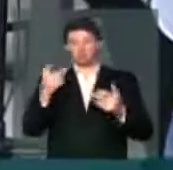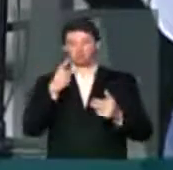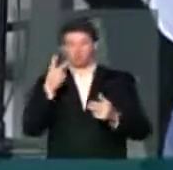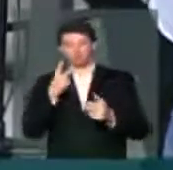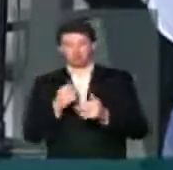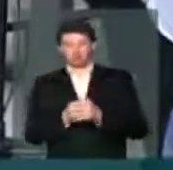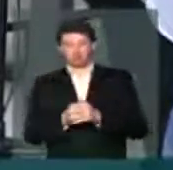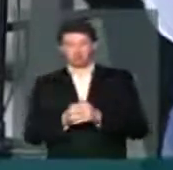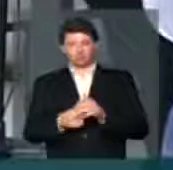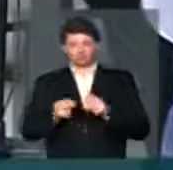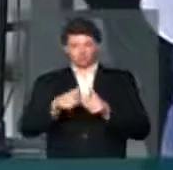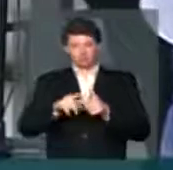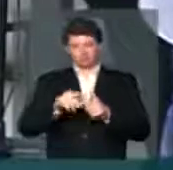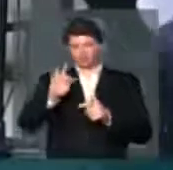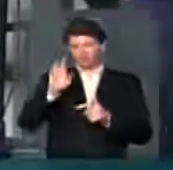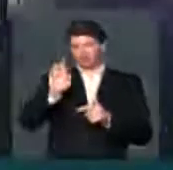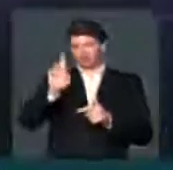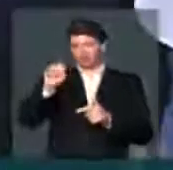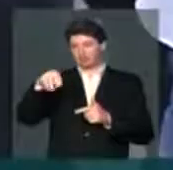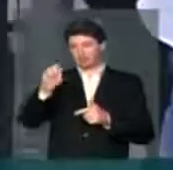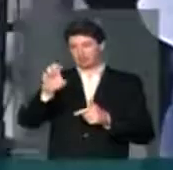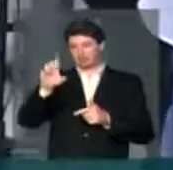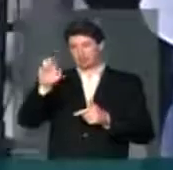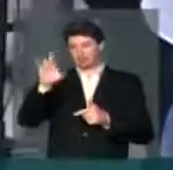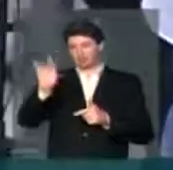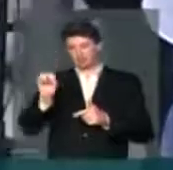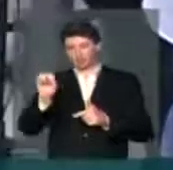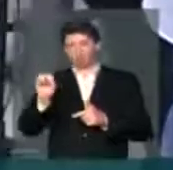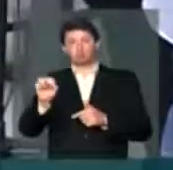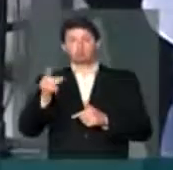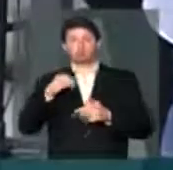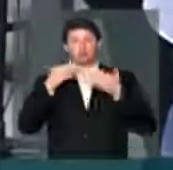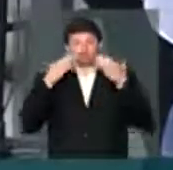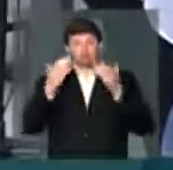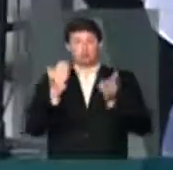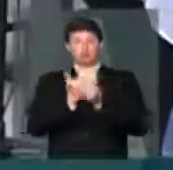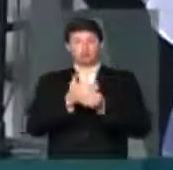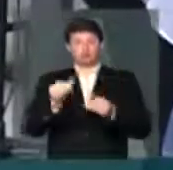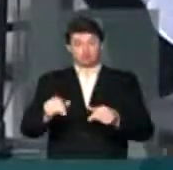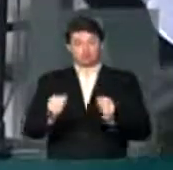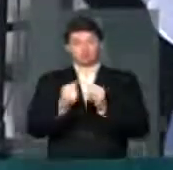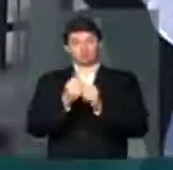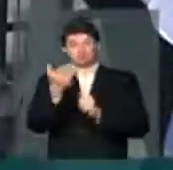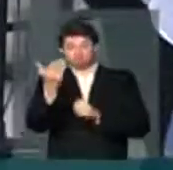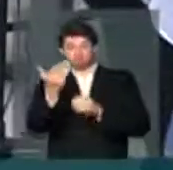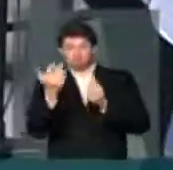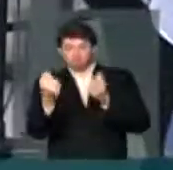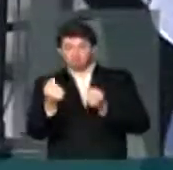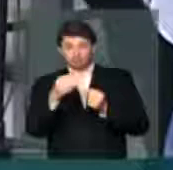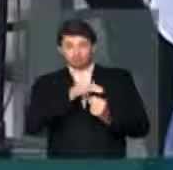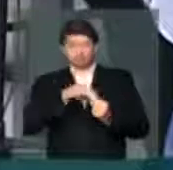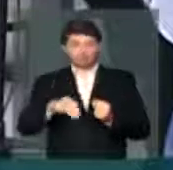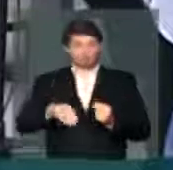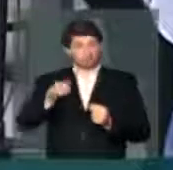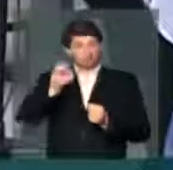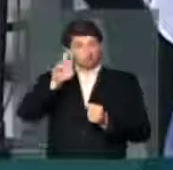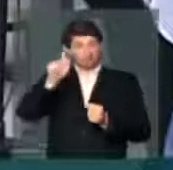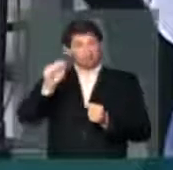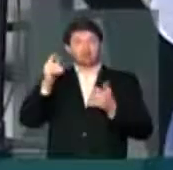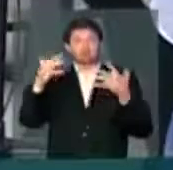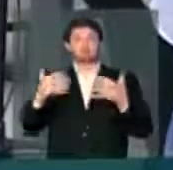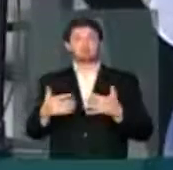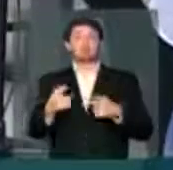dessa termoelétrica, eu inclusive já apresentei requerimento, estou apresentando requerimento, podemos fazer em conjunto, para que o ministro Eduardo Braga